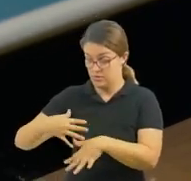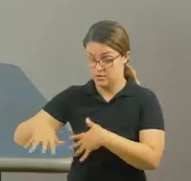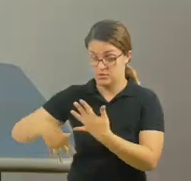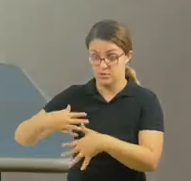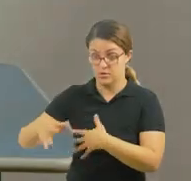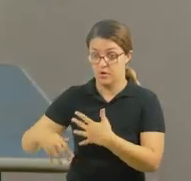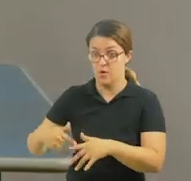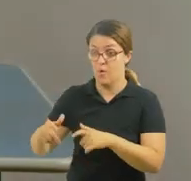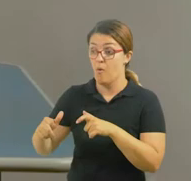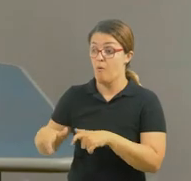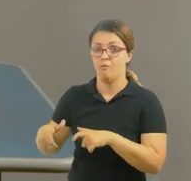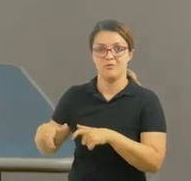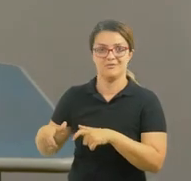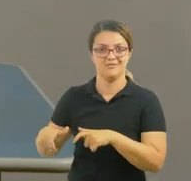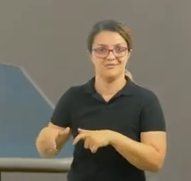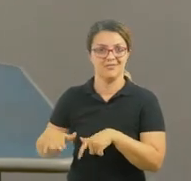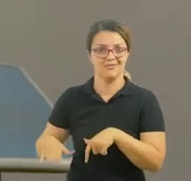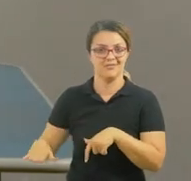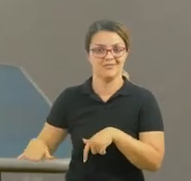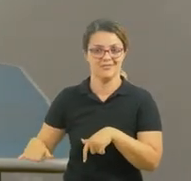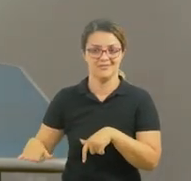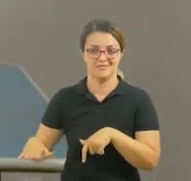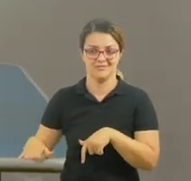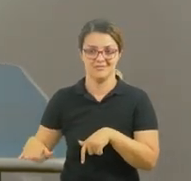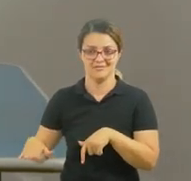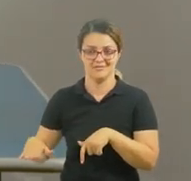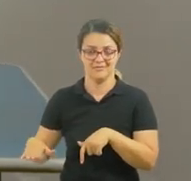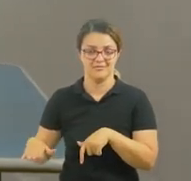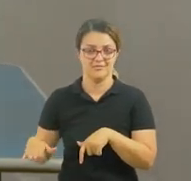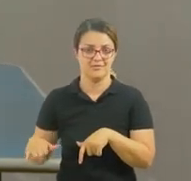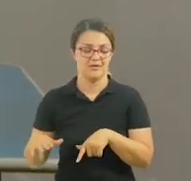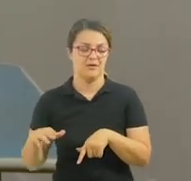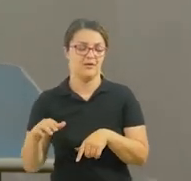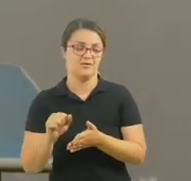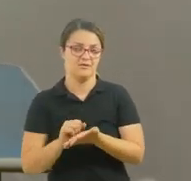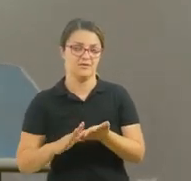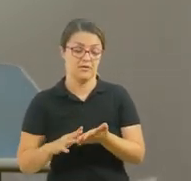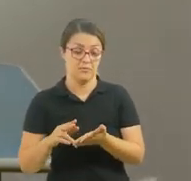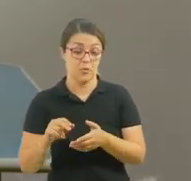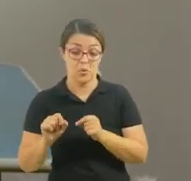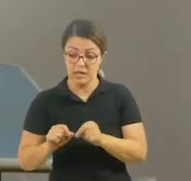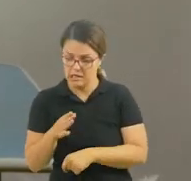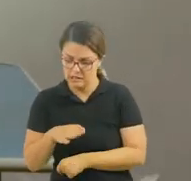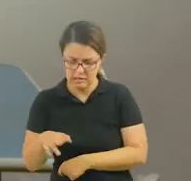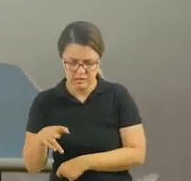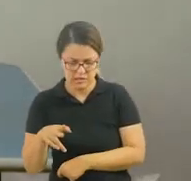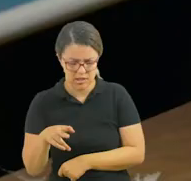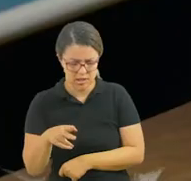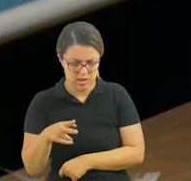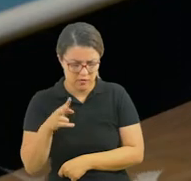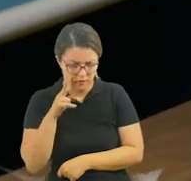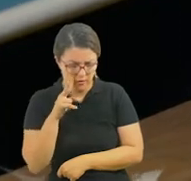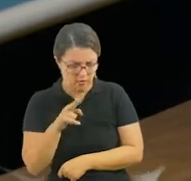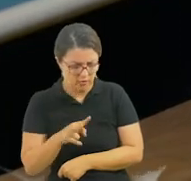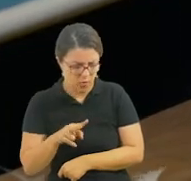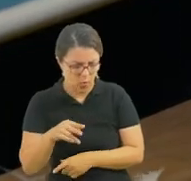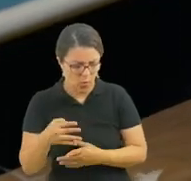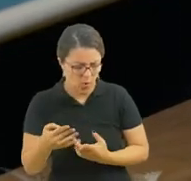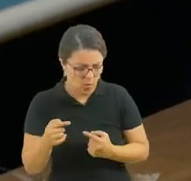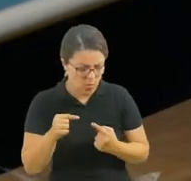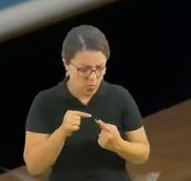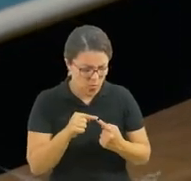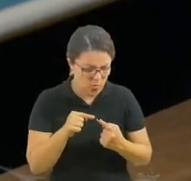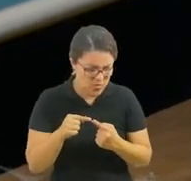que ela consiga olhar e pensar em qual espaço vai se encaixar cada peça. Então ele vai tentando e vai